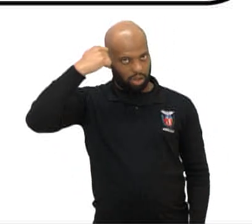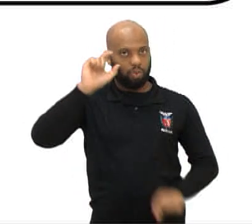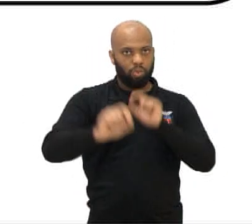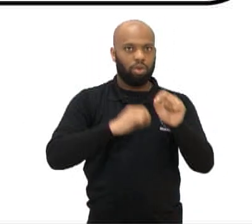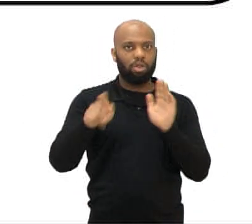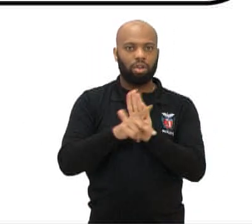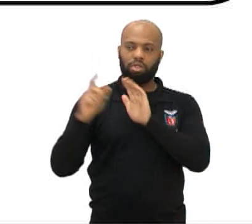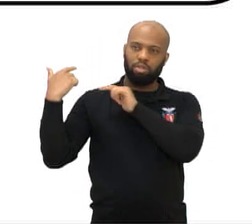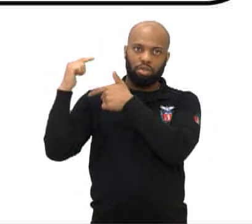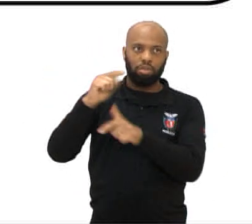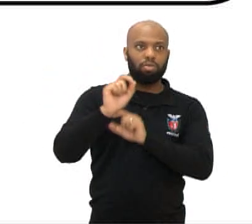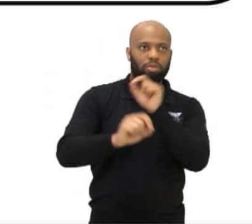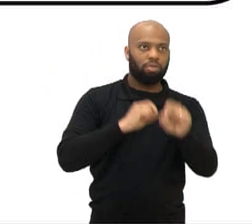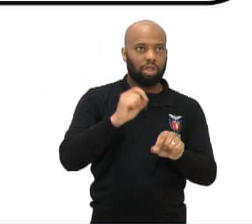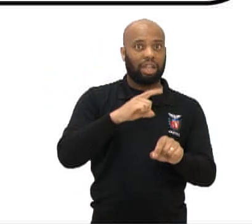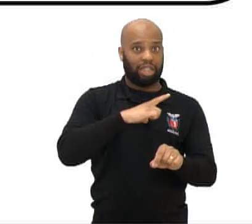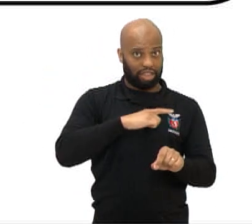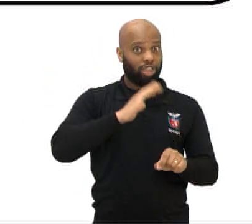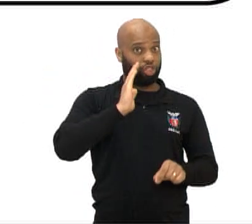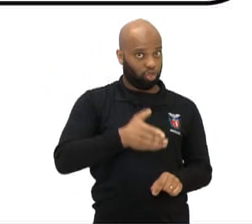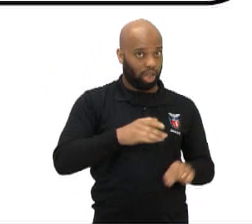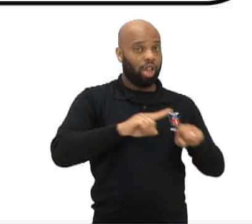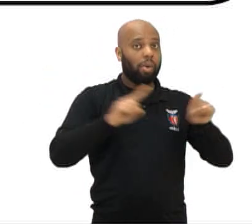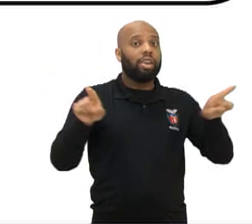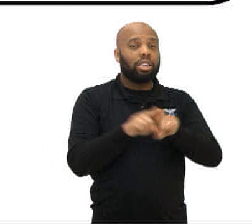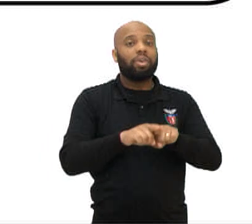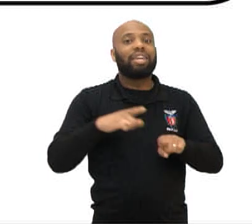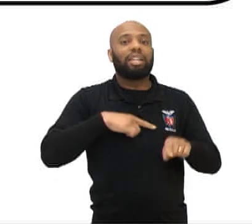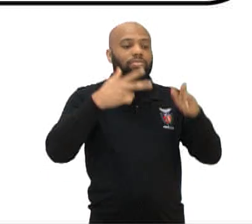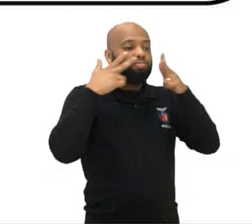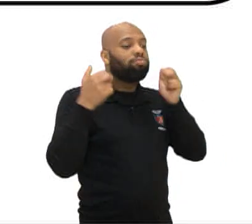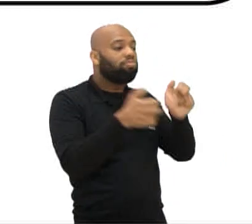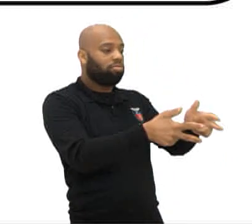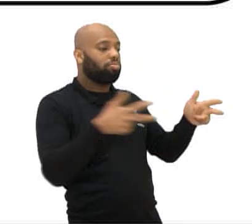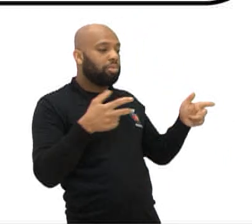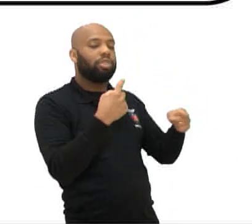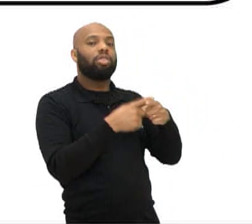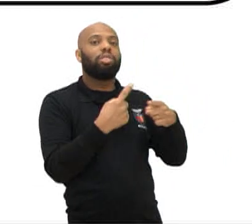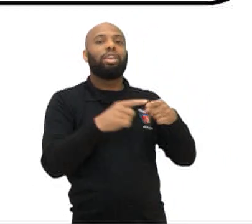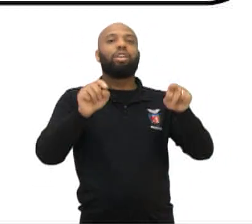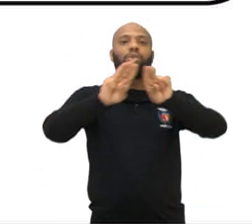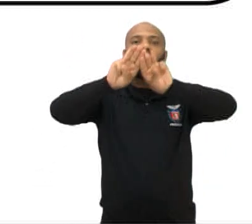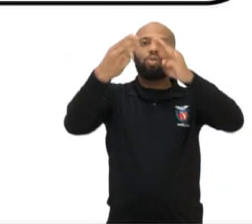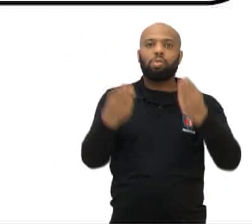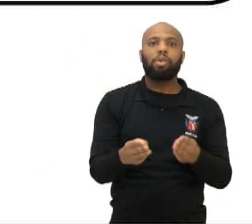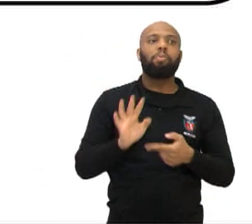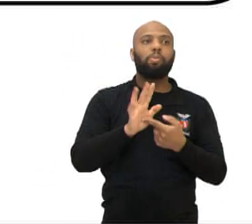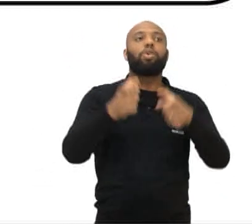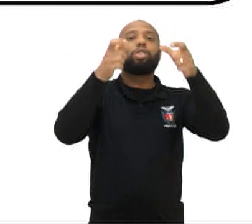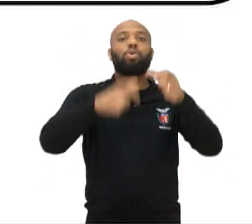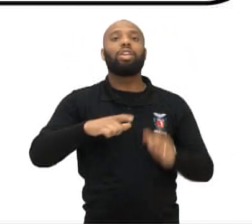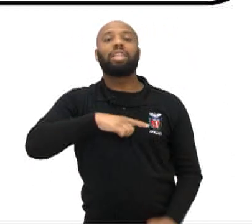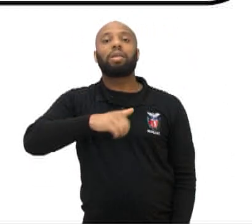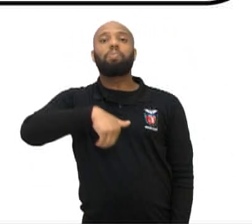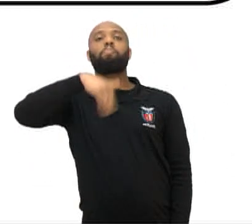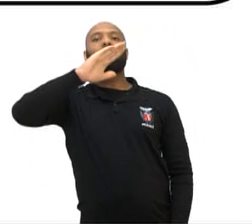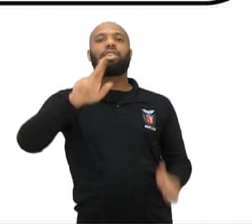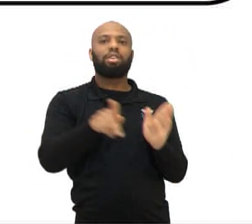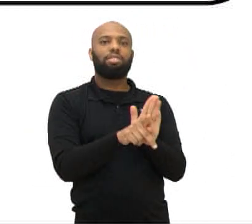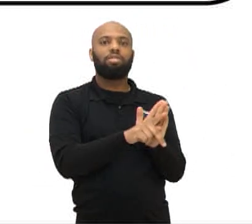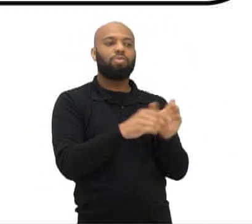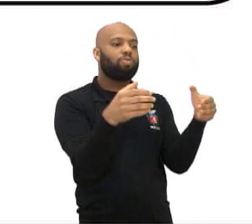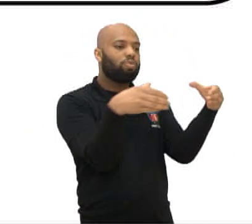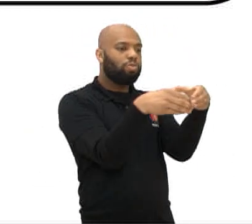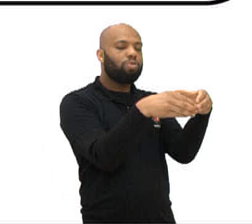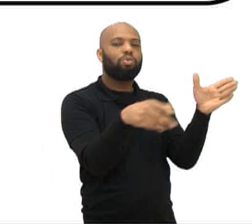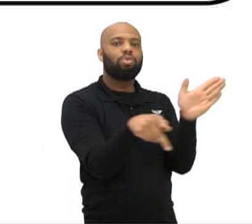comunidades tradicionais dos povos indígenas e que o mapa vai mostrar para nós justamente onde está a maior concentração de terras indígenas,